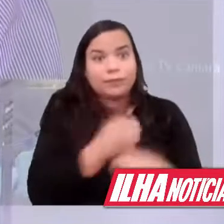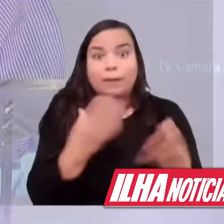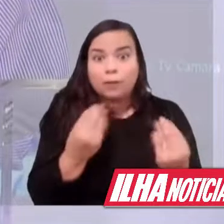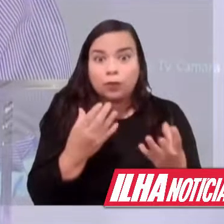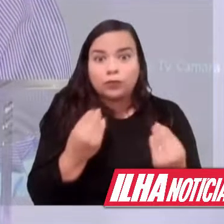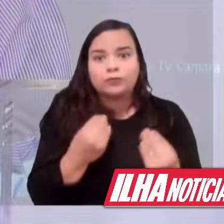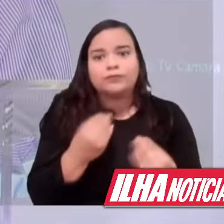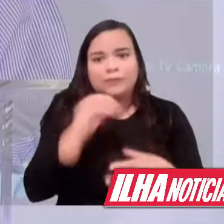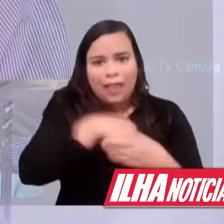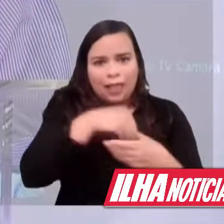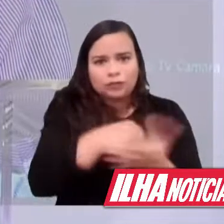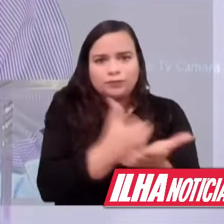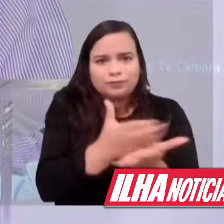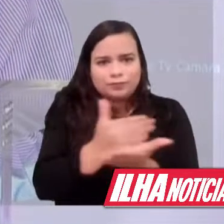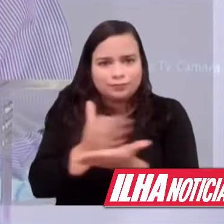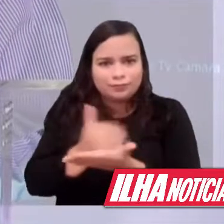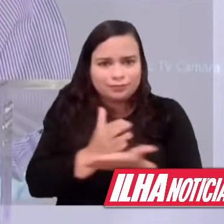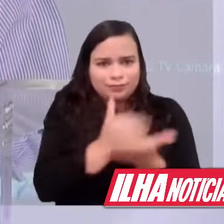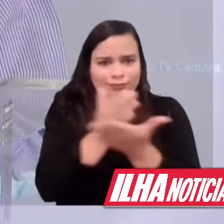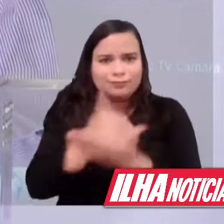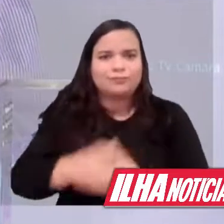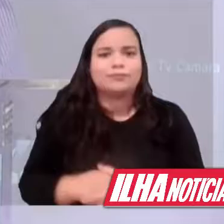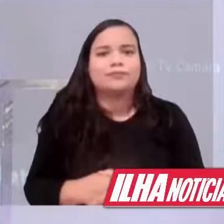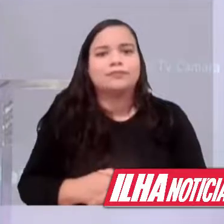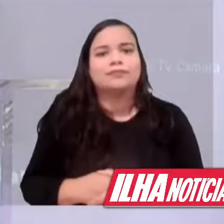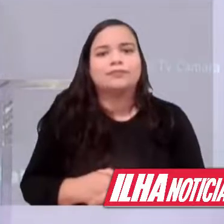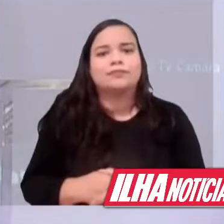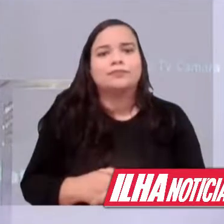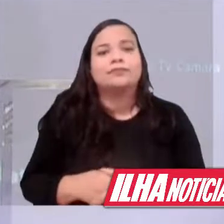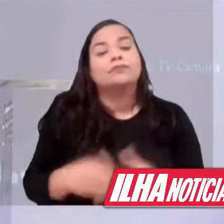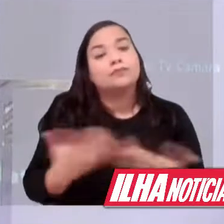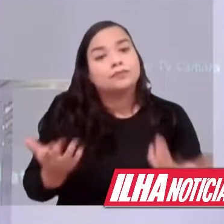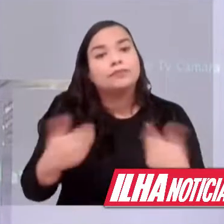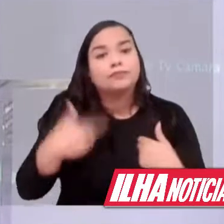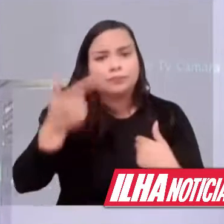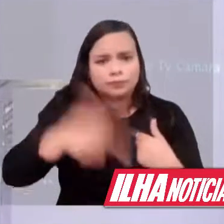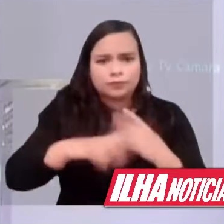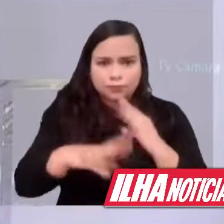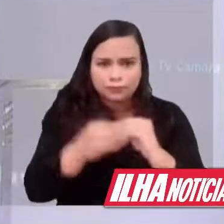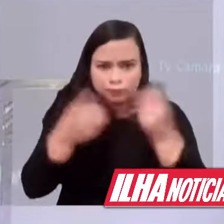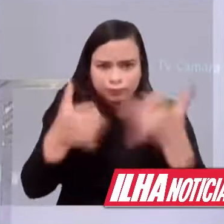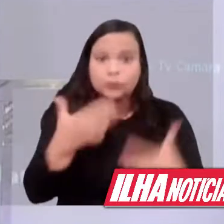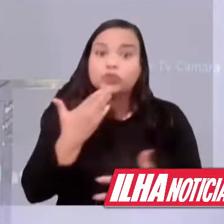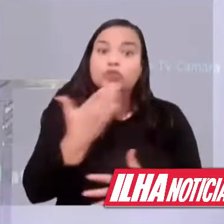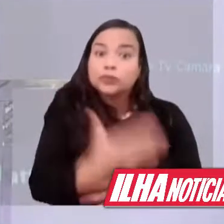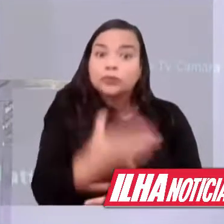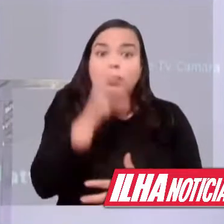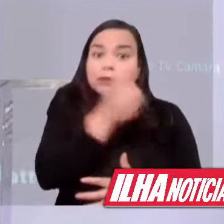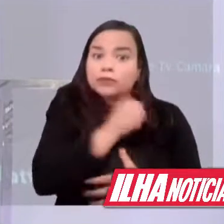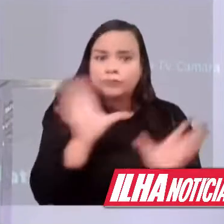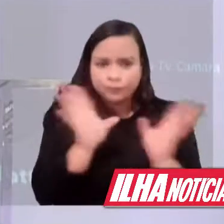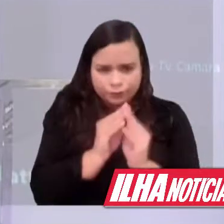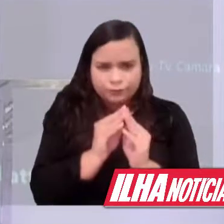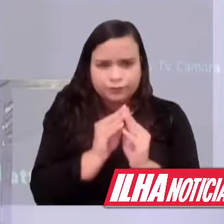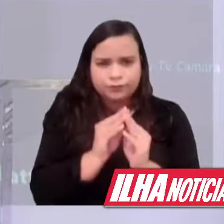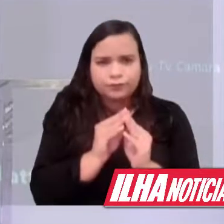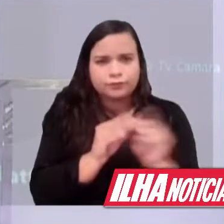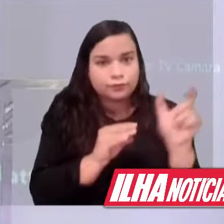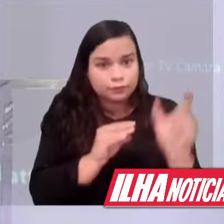mas eu vou fazer uma rápida solicitação ao nosso